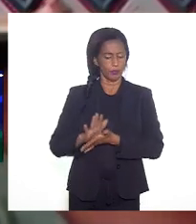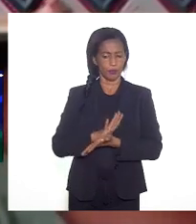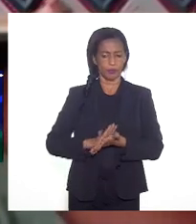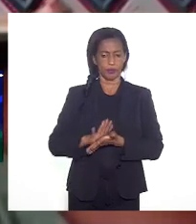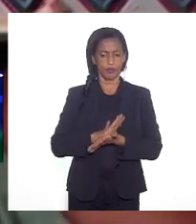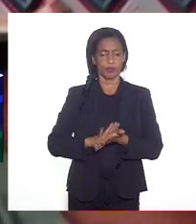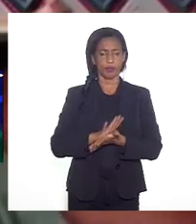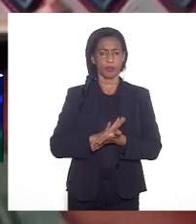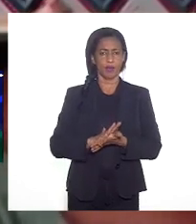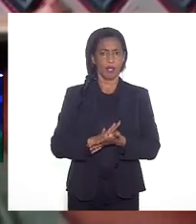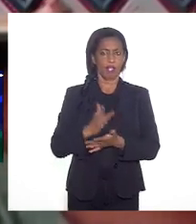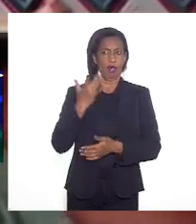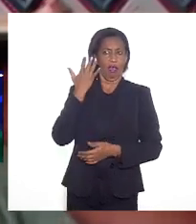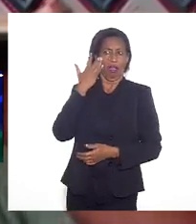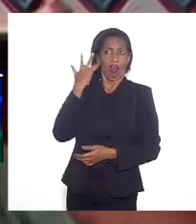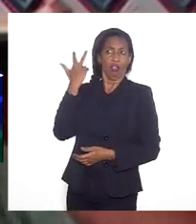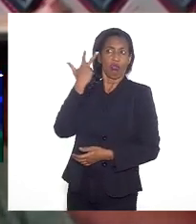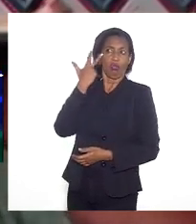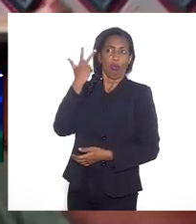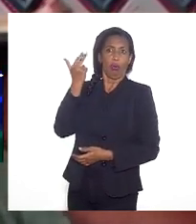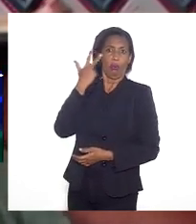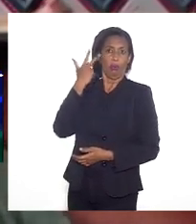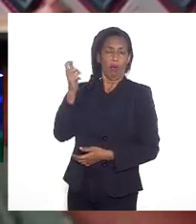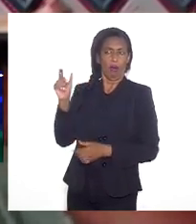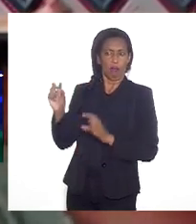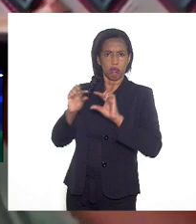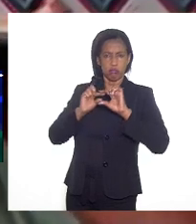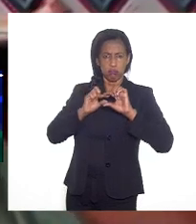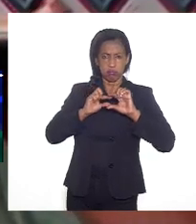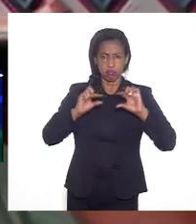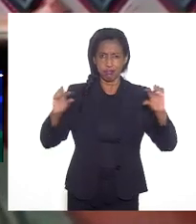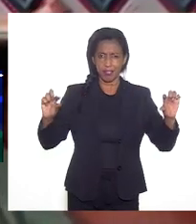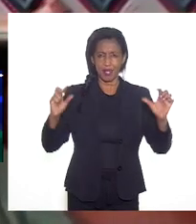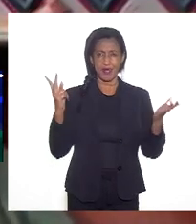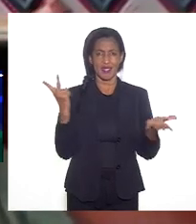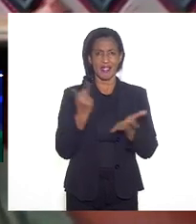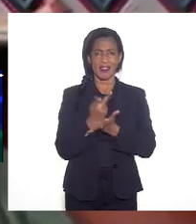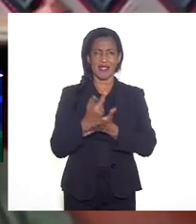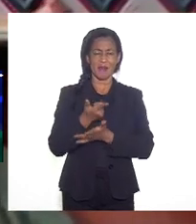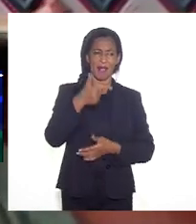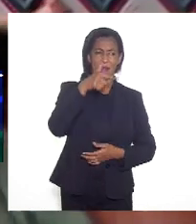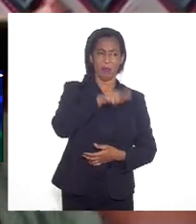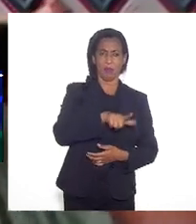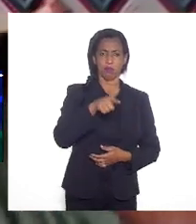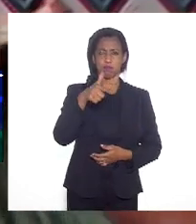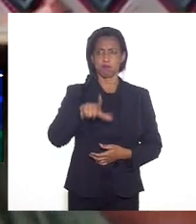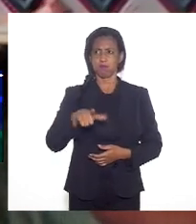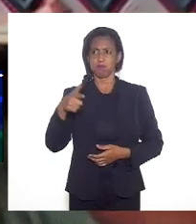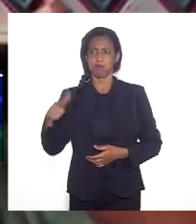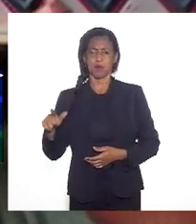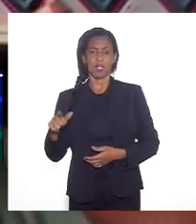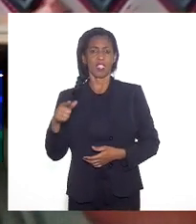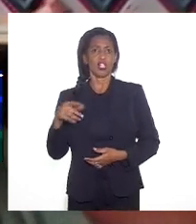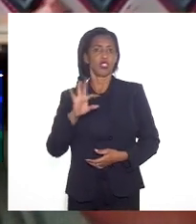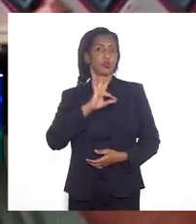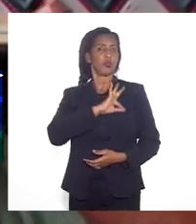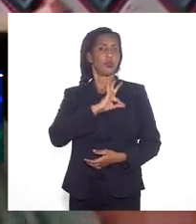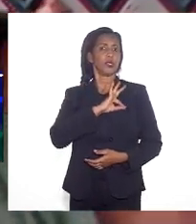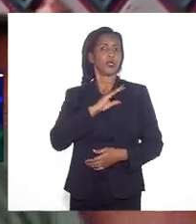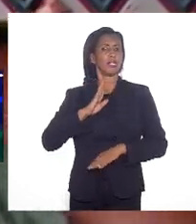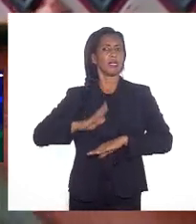gente naturalize a frase recorrentemente repetida de polícia que mais